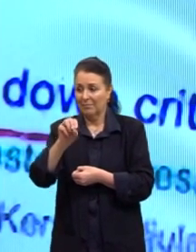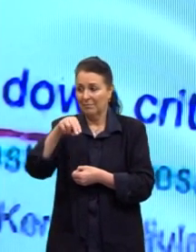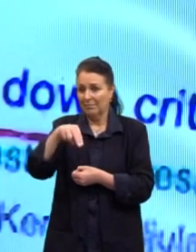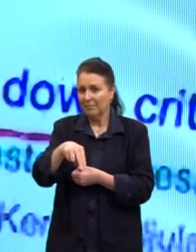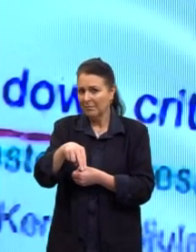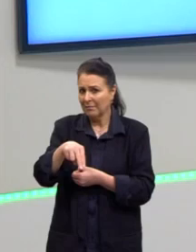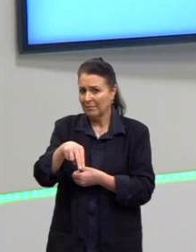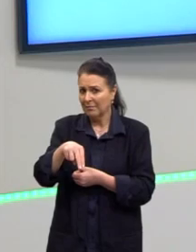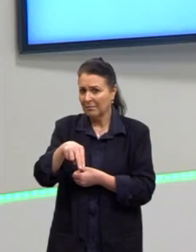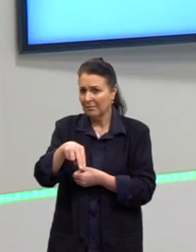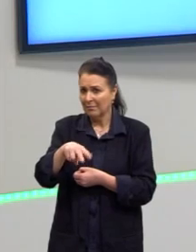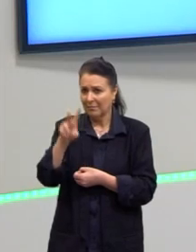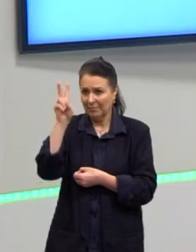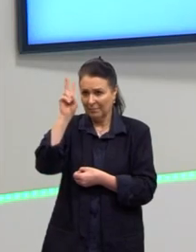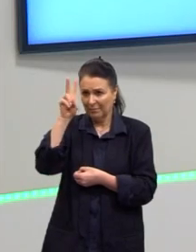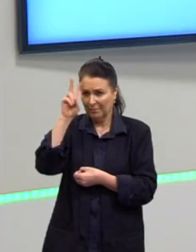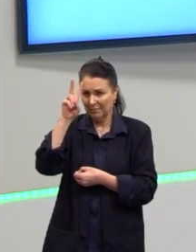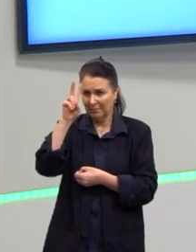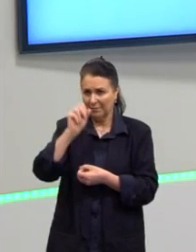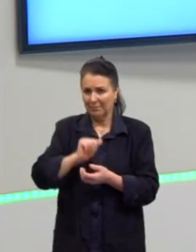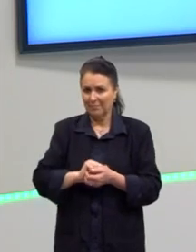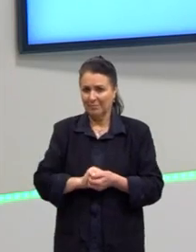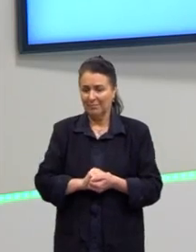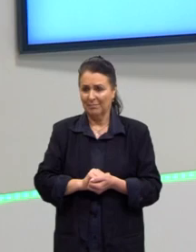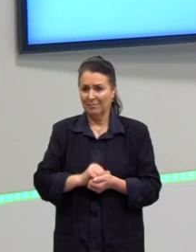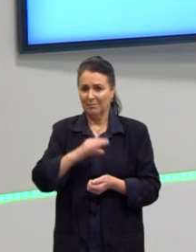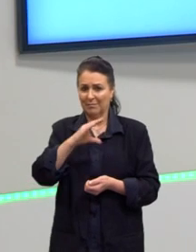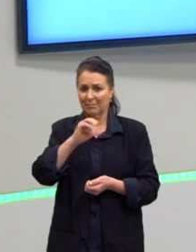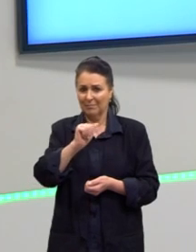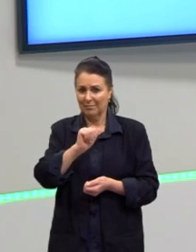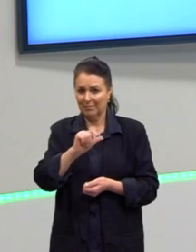qual ano vamos voltar lá olha lá